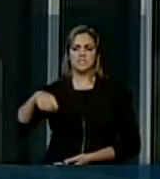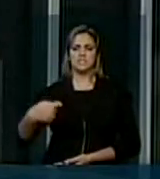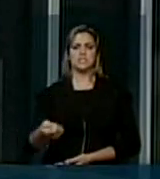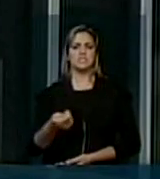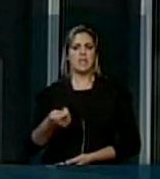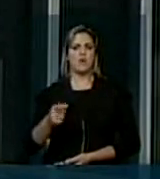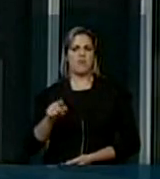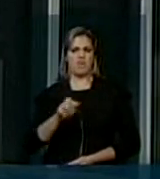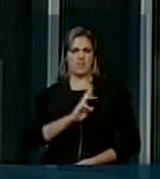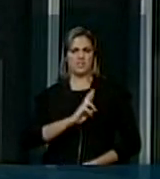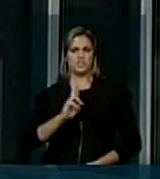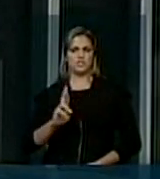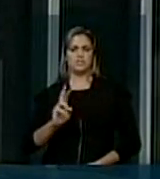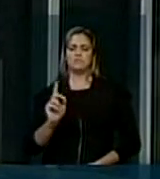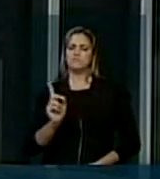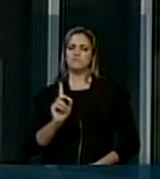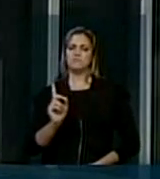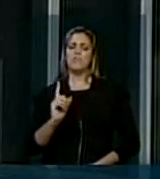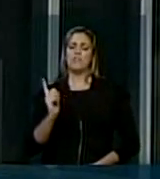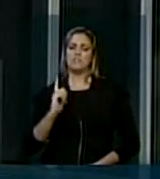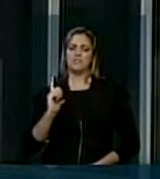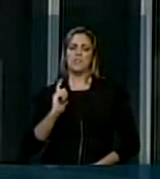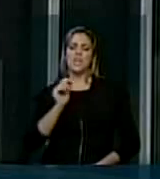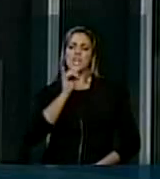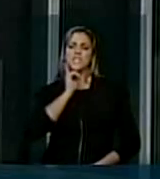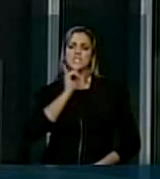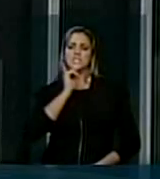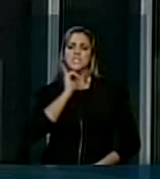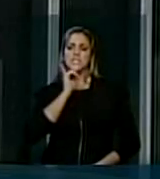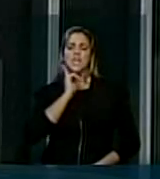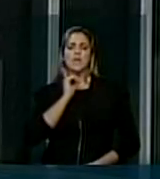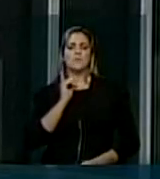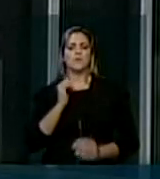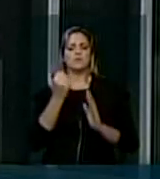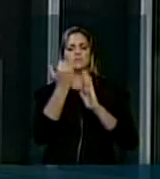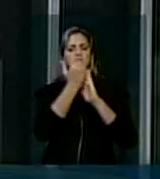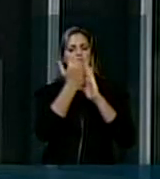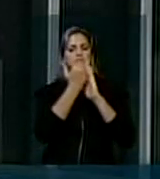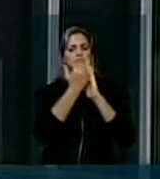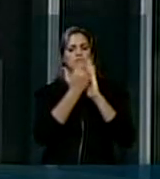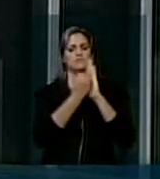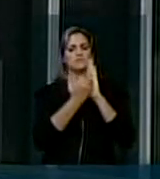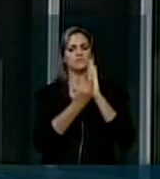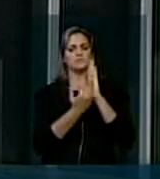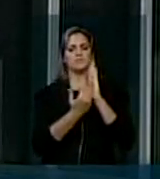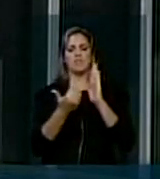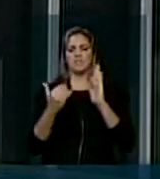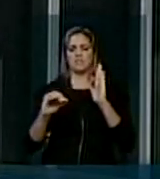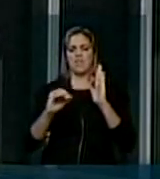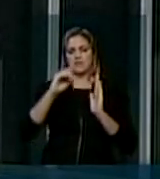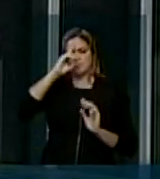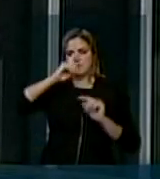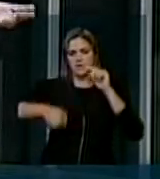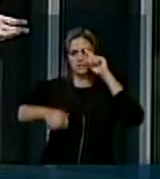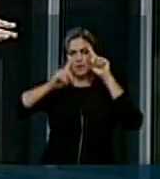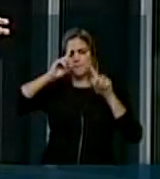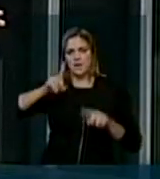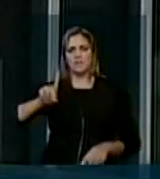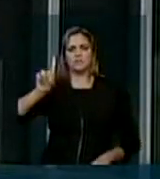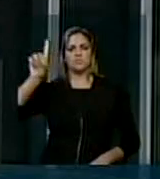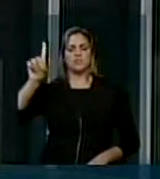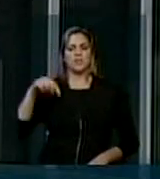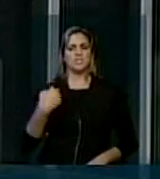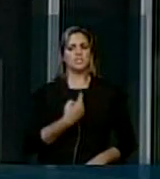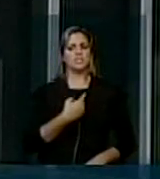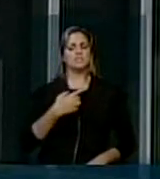livro religioso, mas ela contém, por exemplo, o Decálogo, que é o que traz para nós os